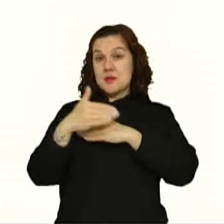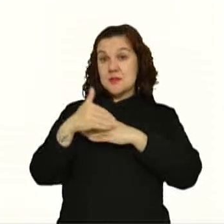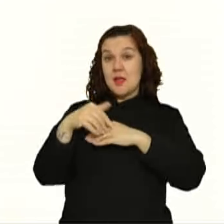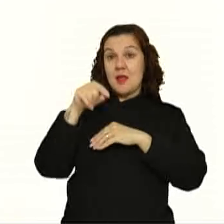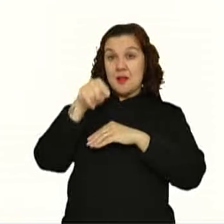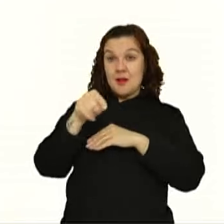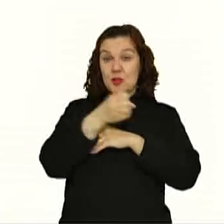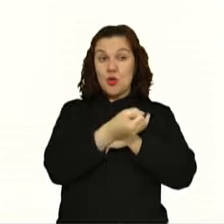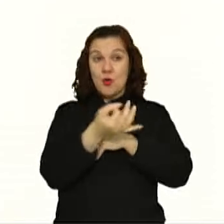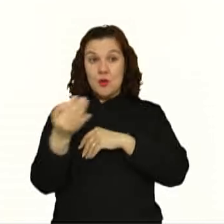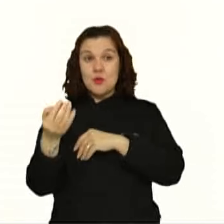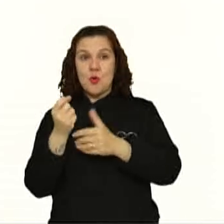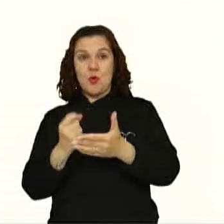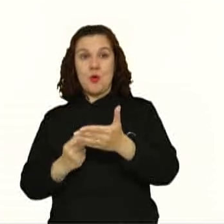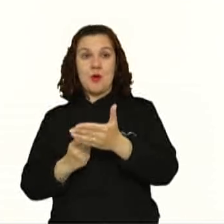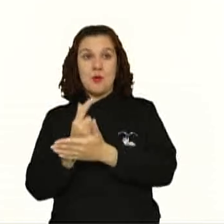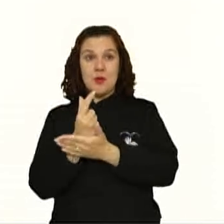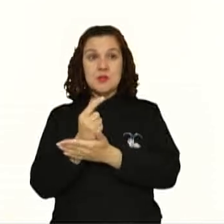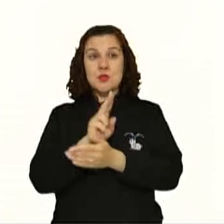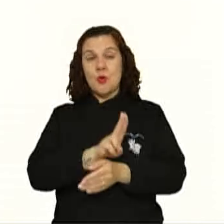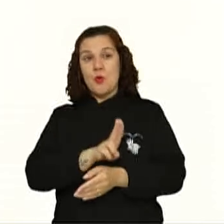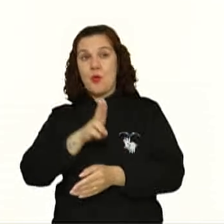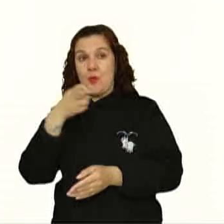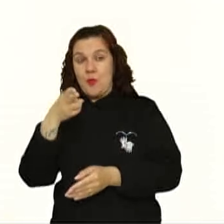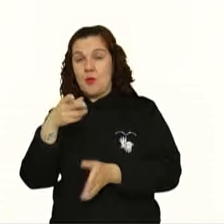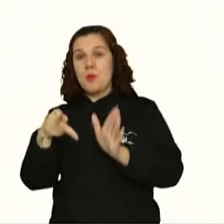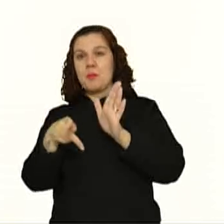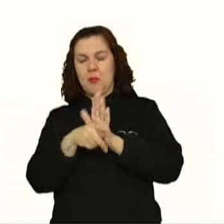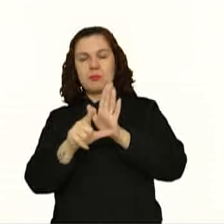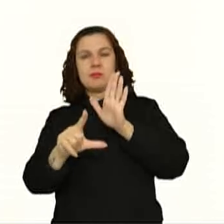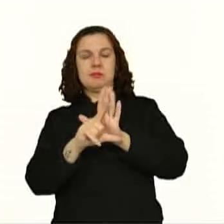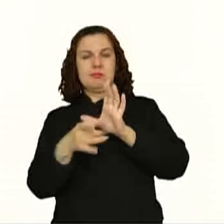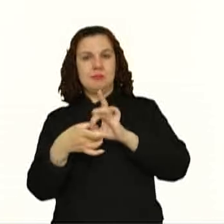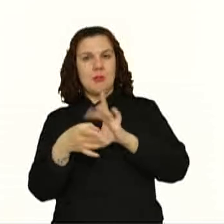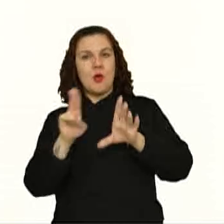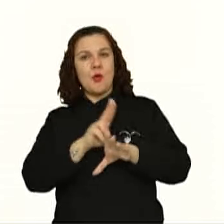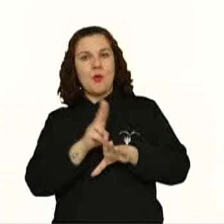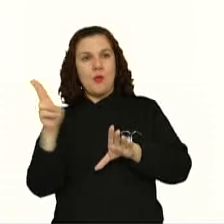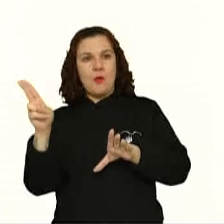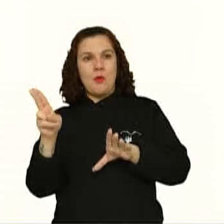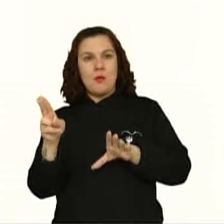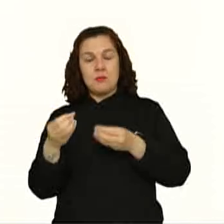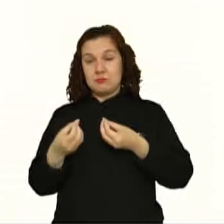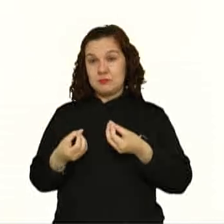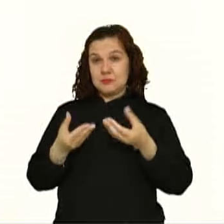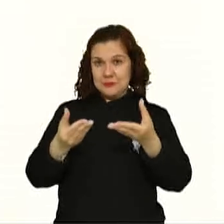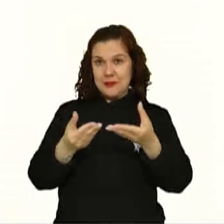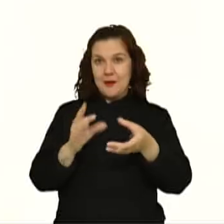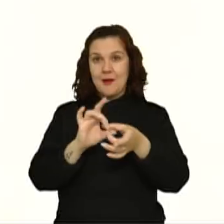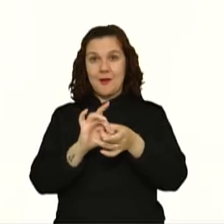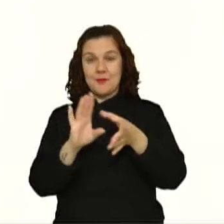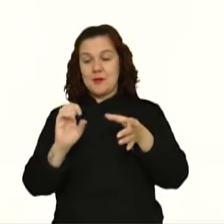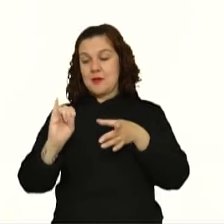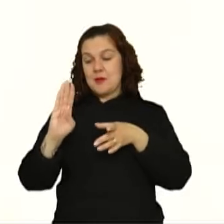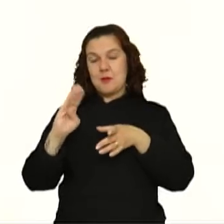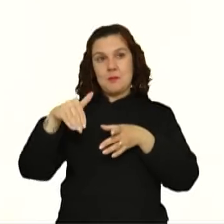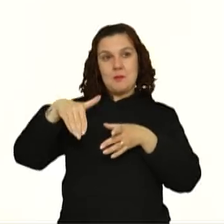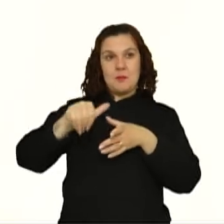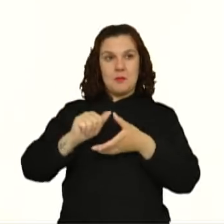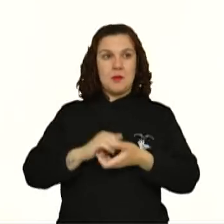estimação aqueles comprados de criadores legalizados ou cedidos com autorização do